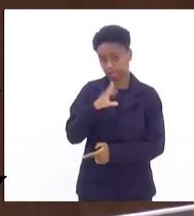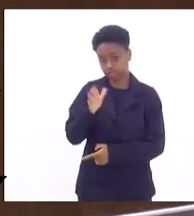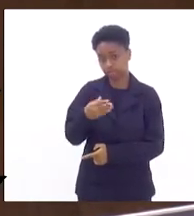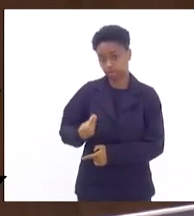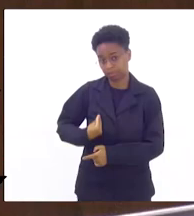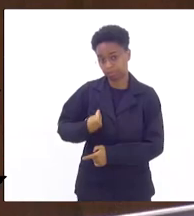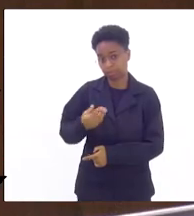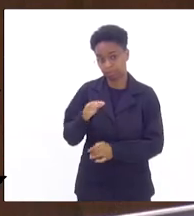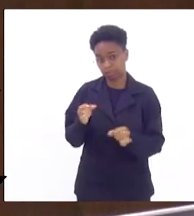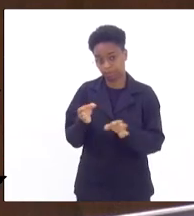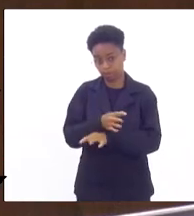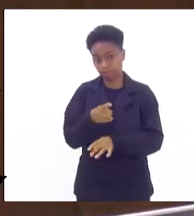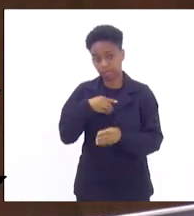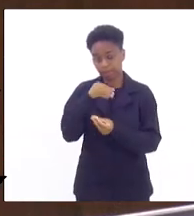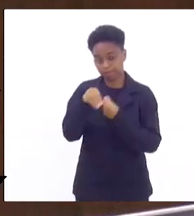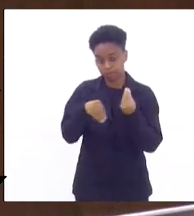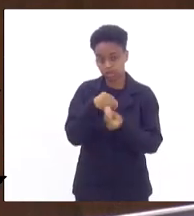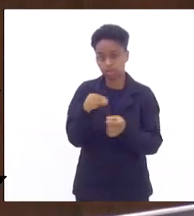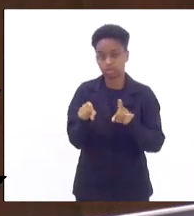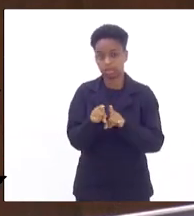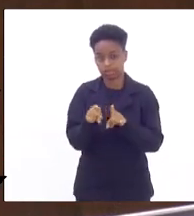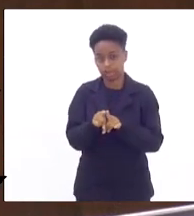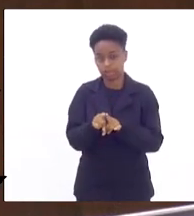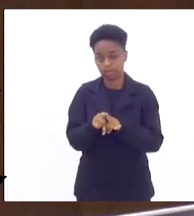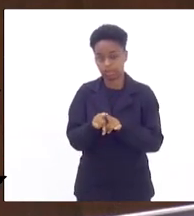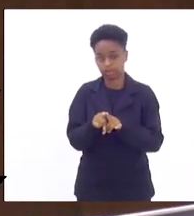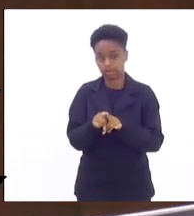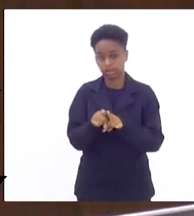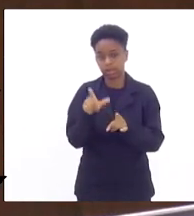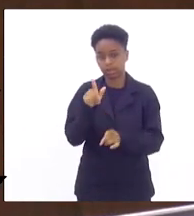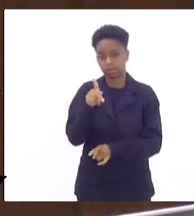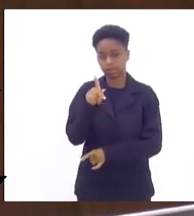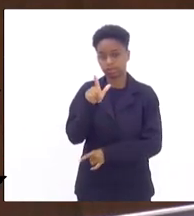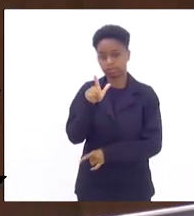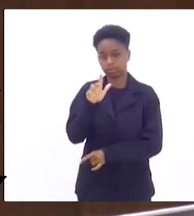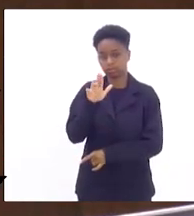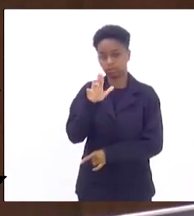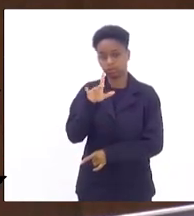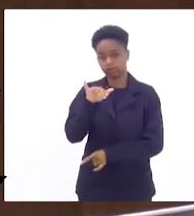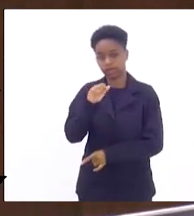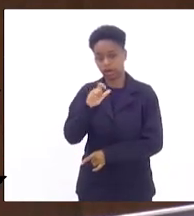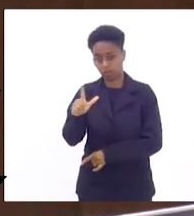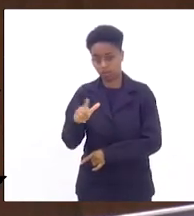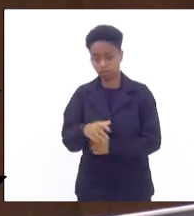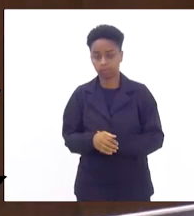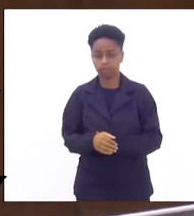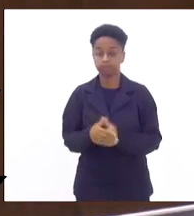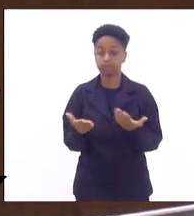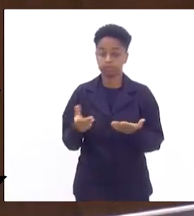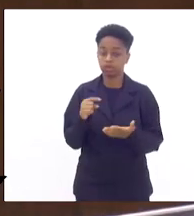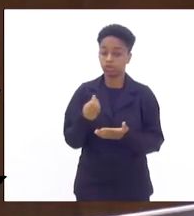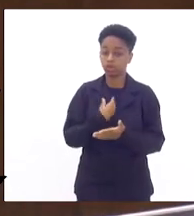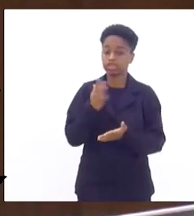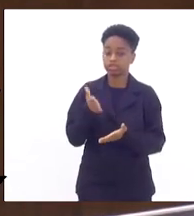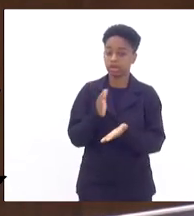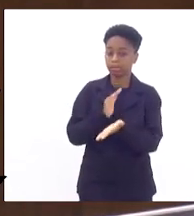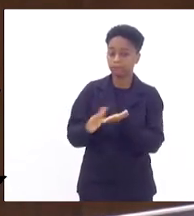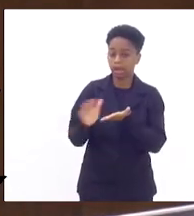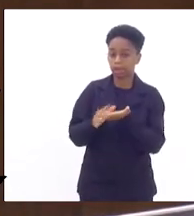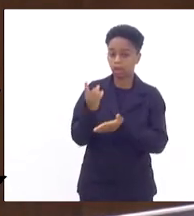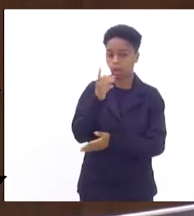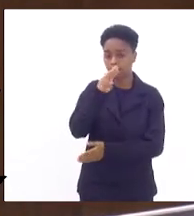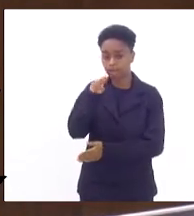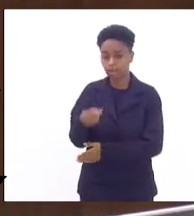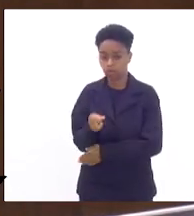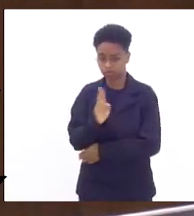redes mistas, quanto as redes que tem lá pluviais. Até o momento, nós já gastamos